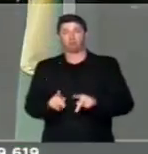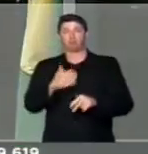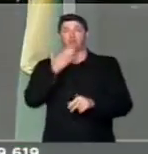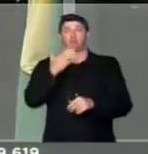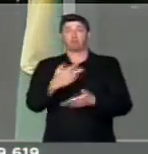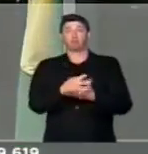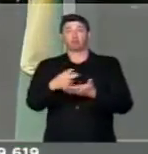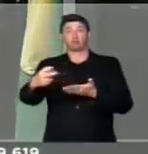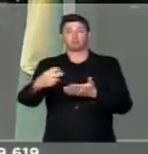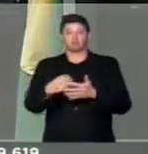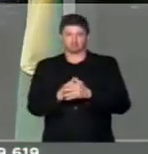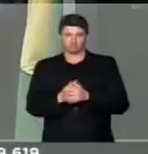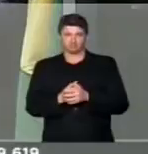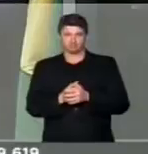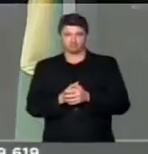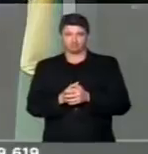favorável ao